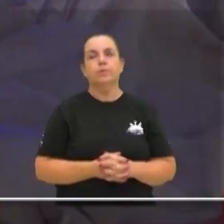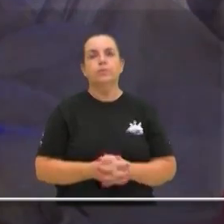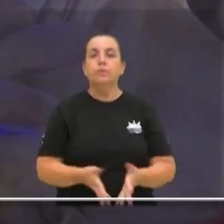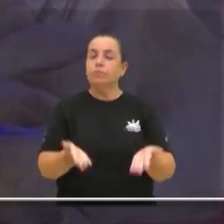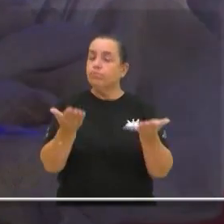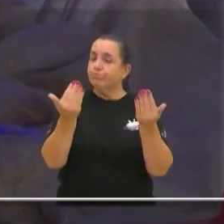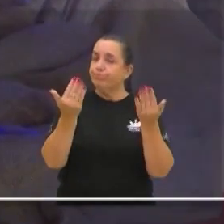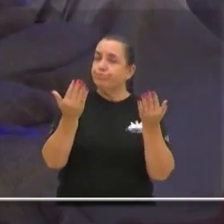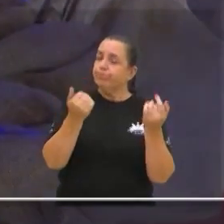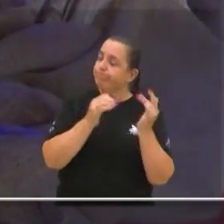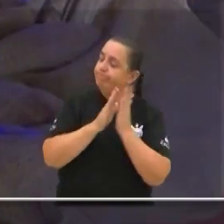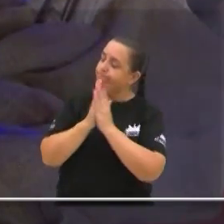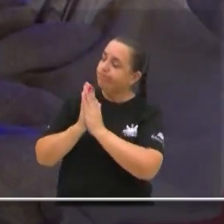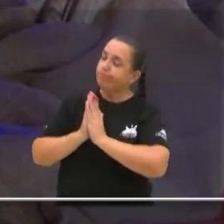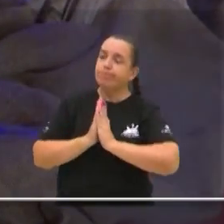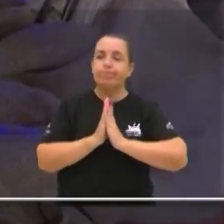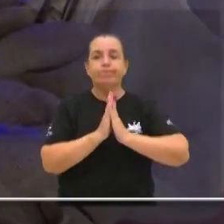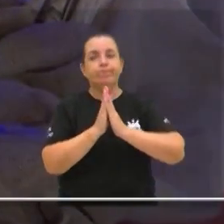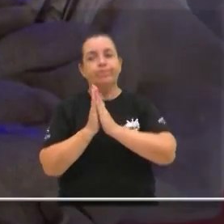Venite